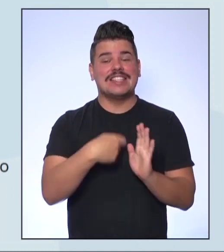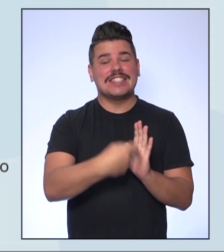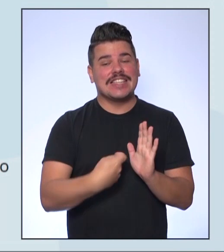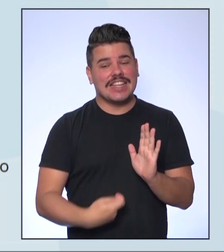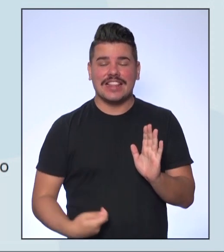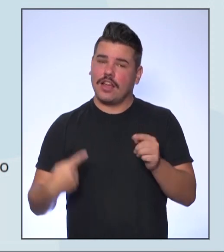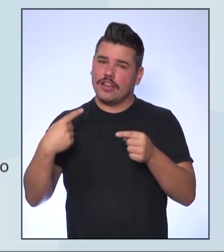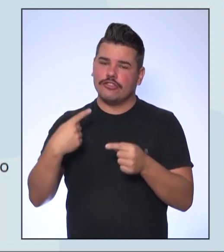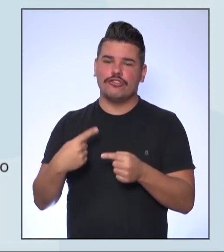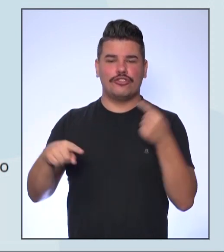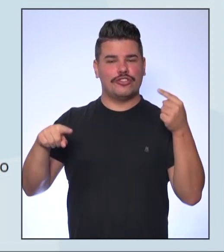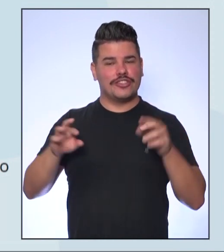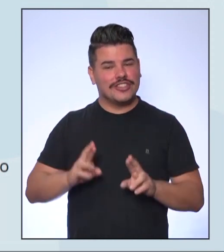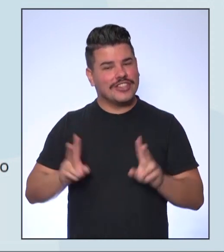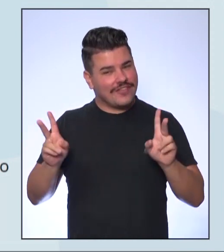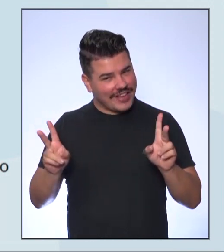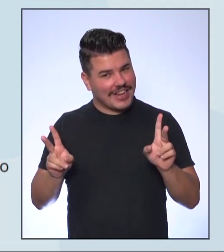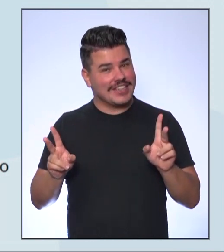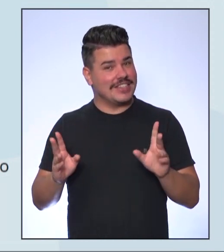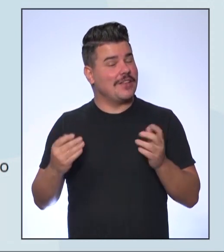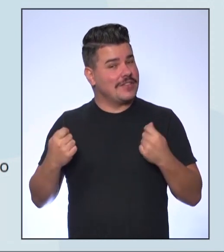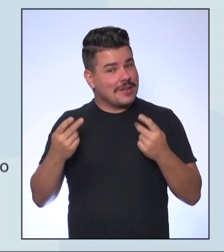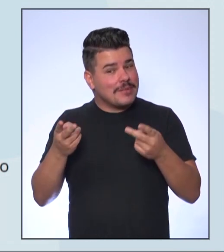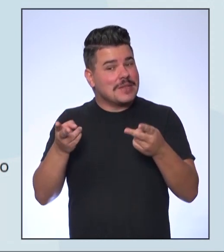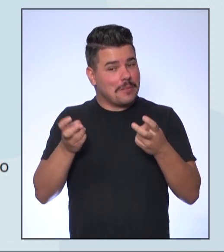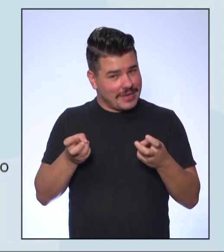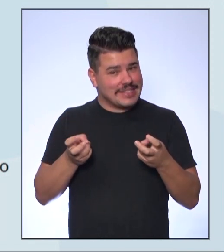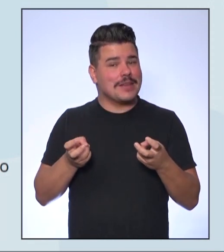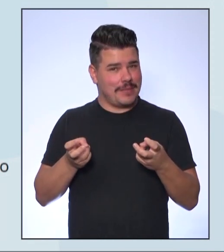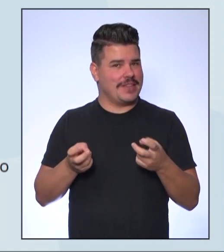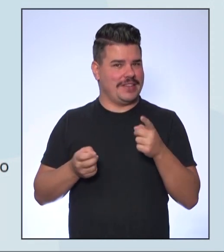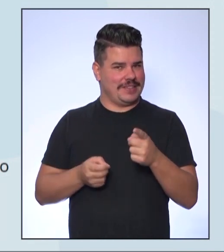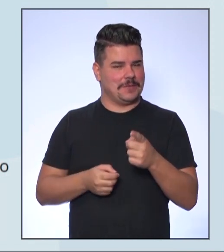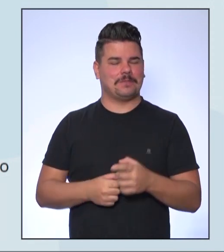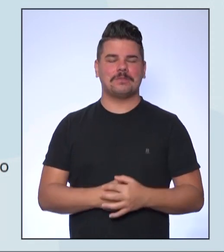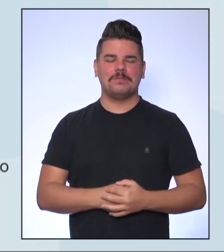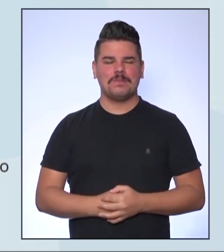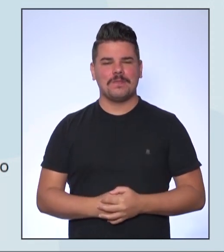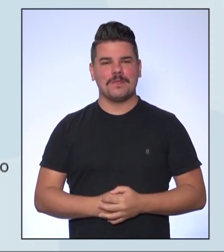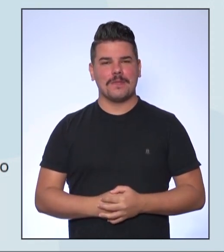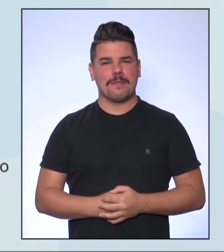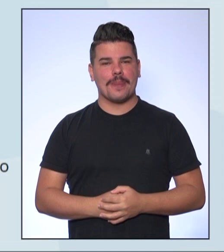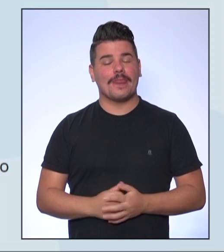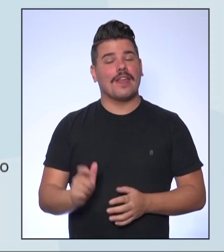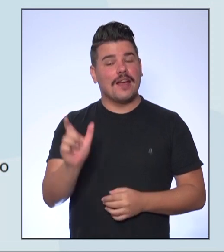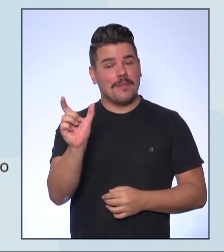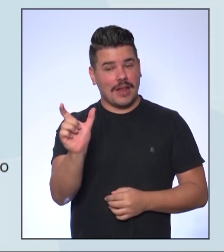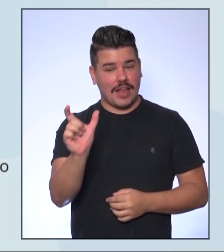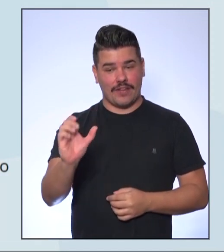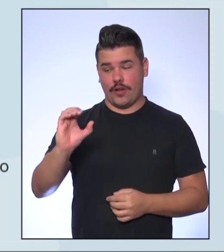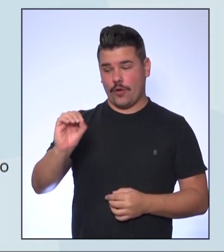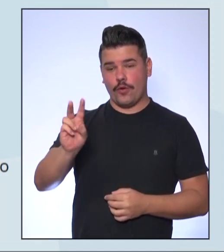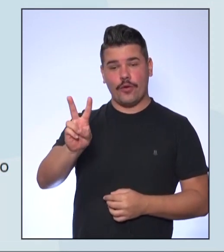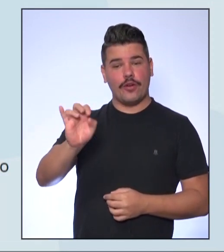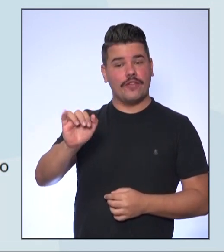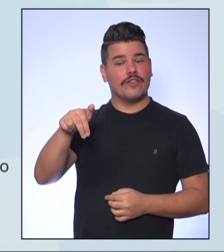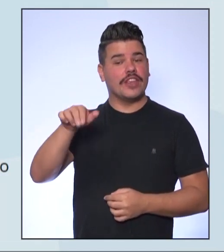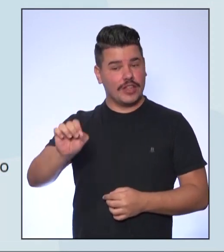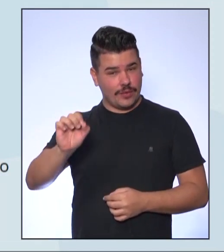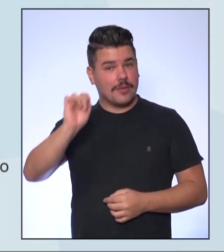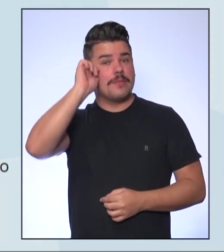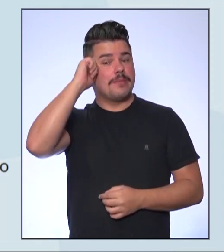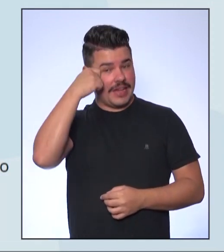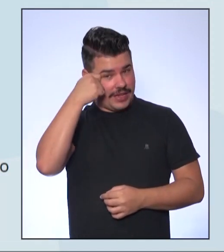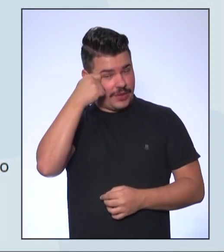perceber que elas são diferentes, né? A palavra ovino em preto, nós